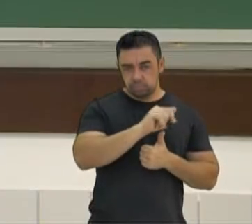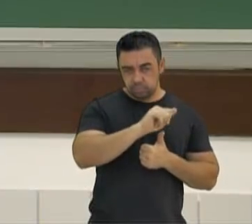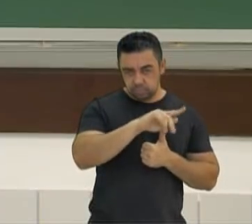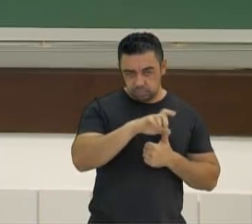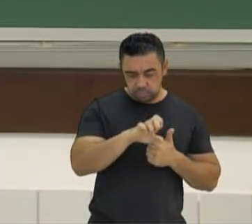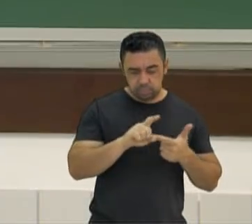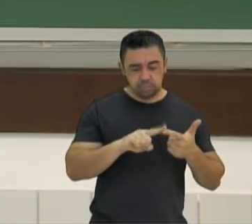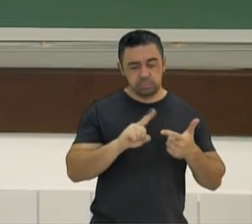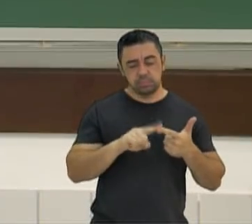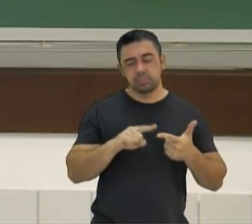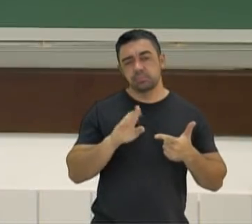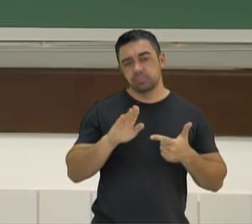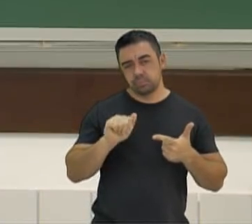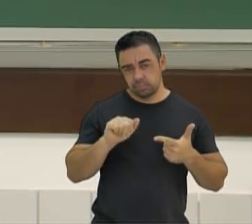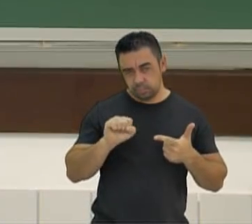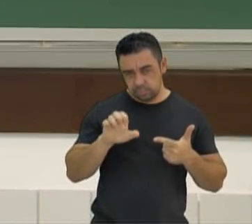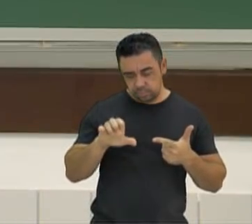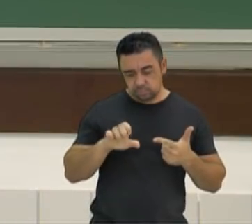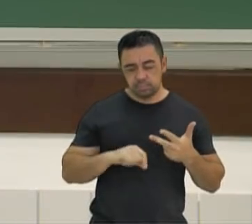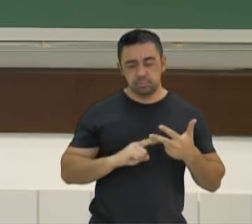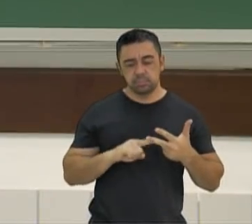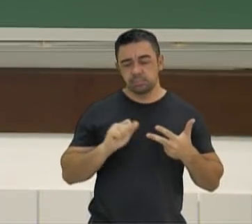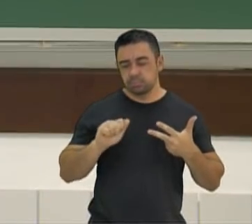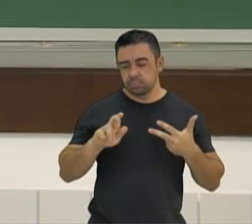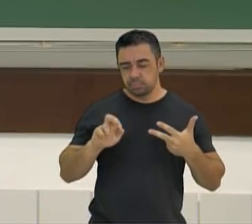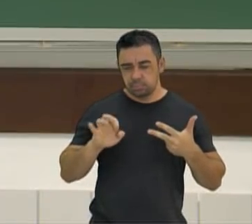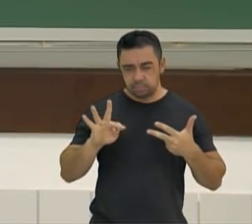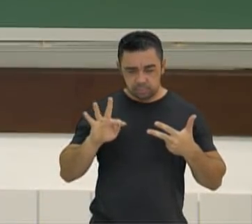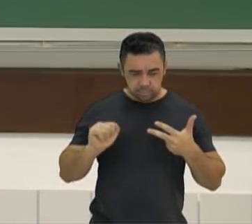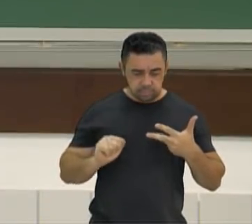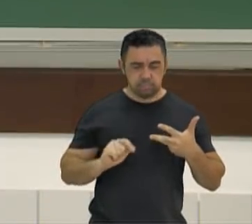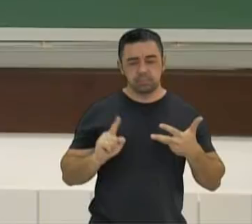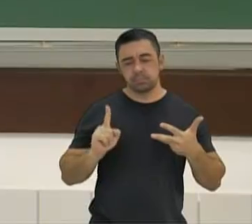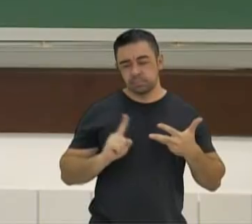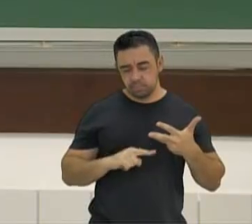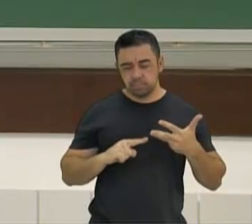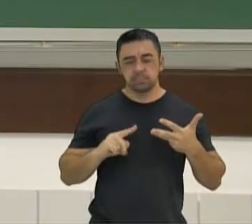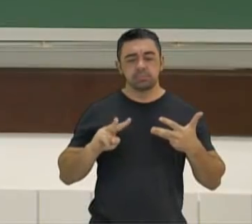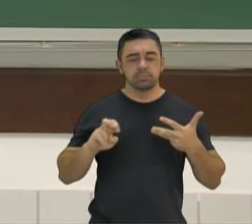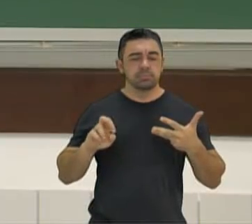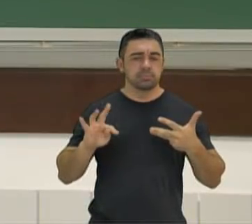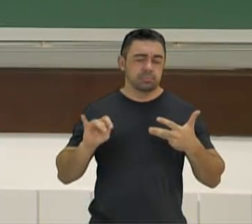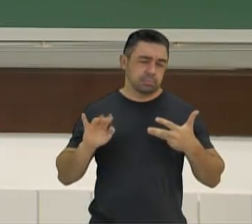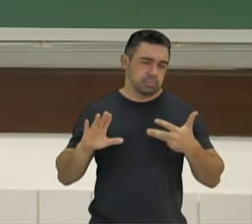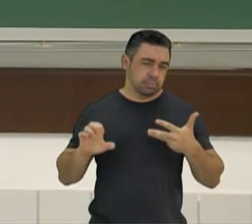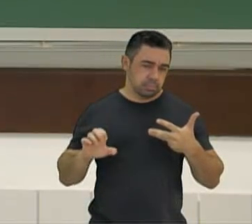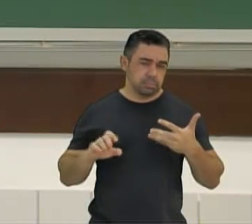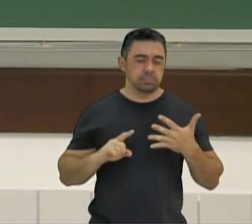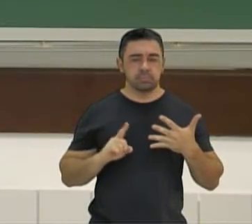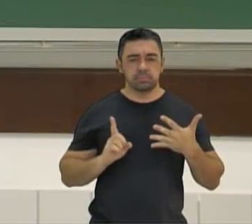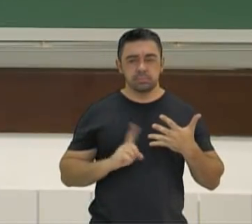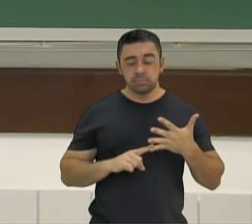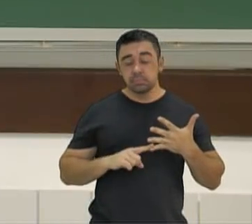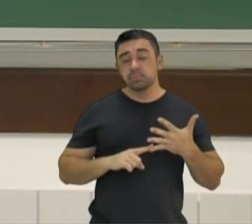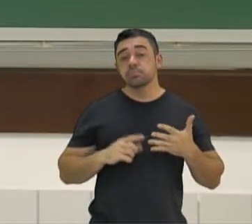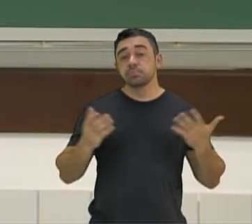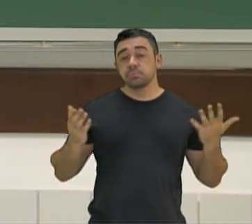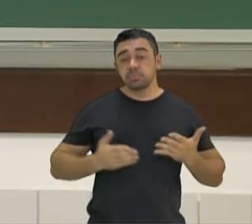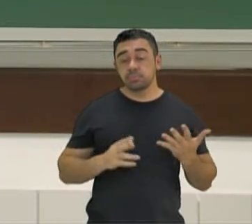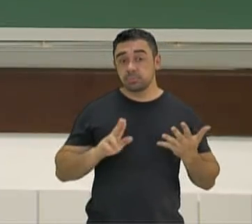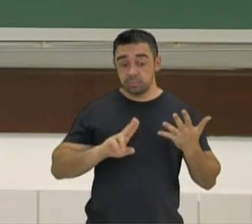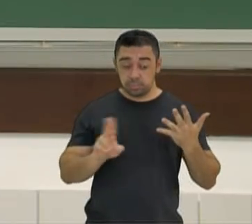falou de base, a gente falou de aresta, a gente falou de vértice, não é? Agora a gente vai falar